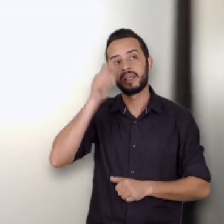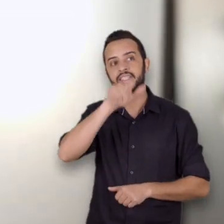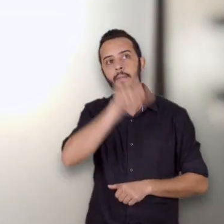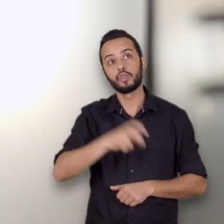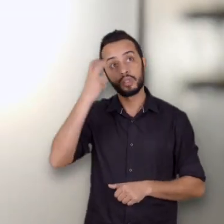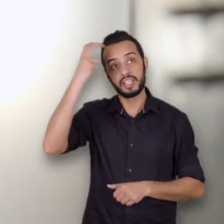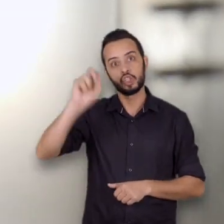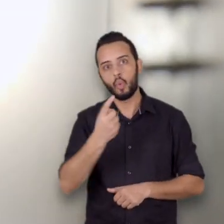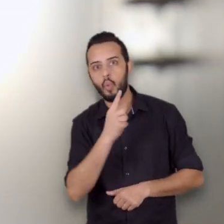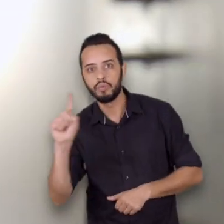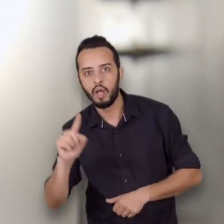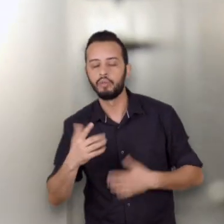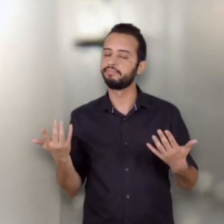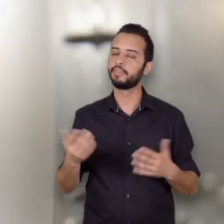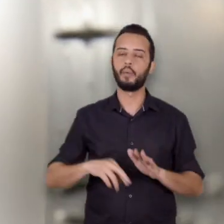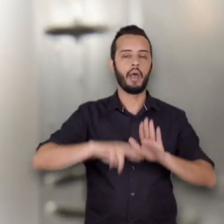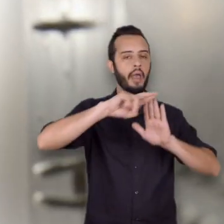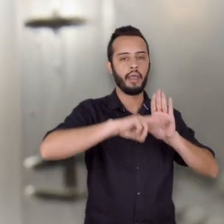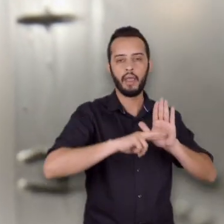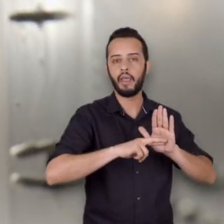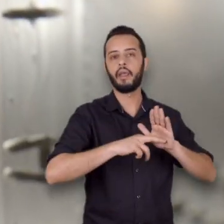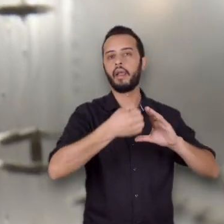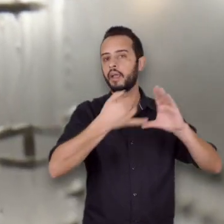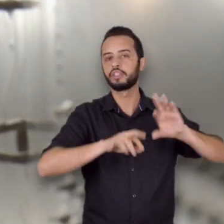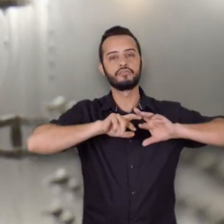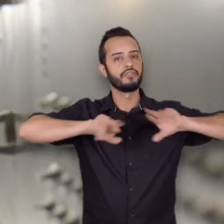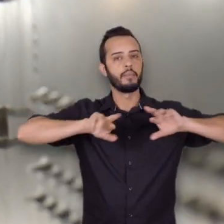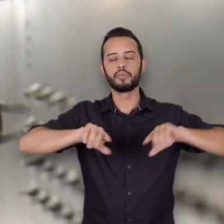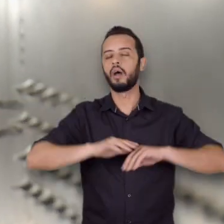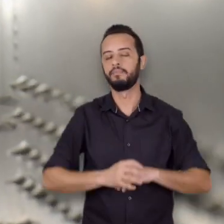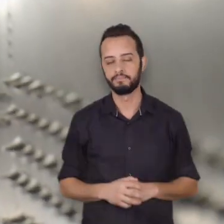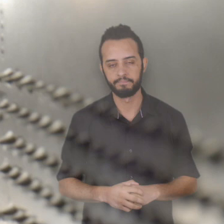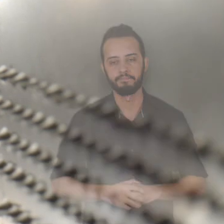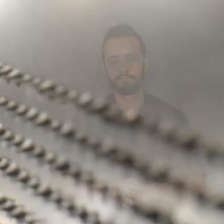é inteligente. Serão outros parâmetros, serão outras escritas.